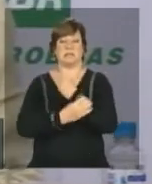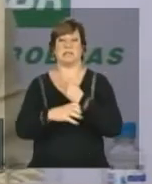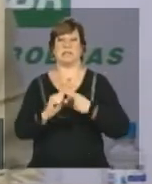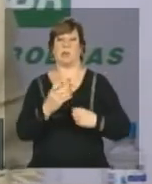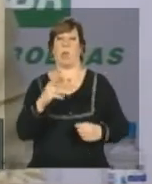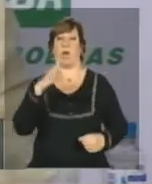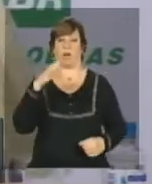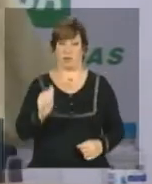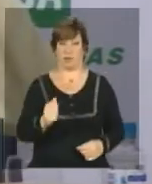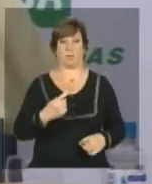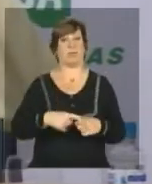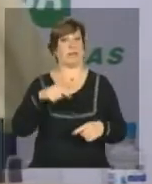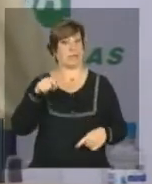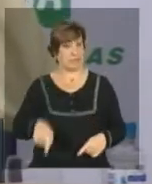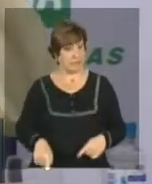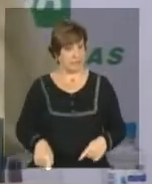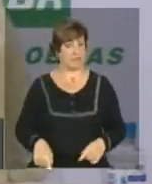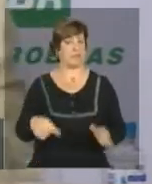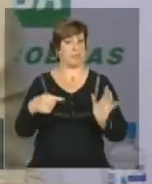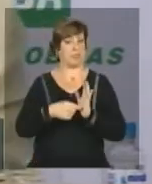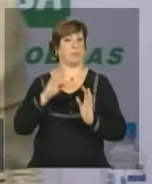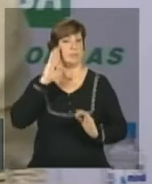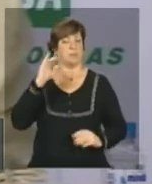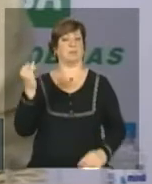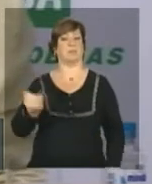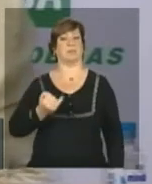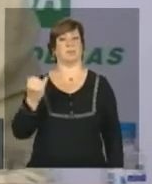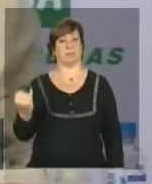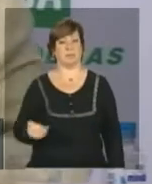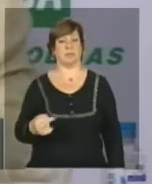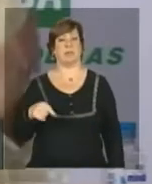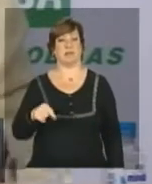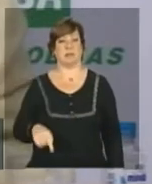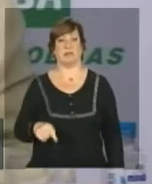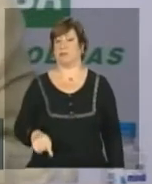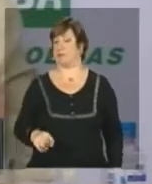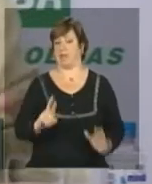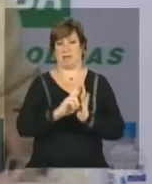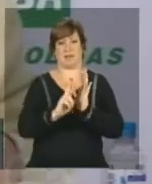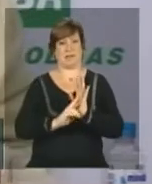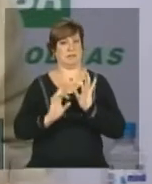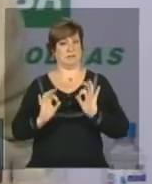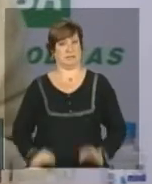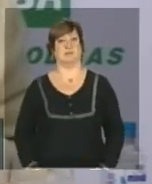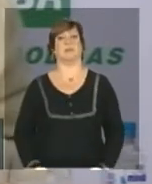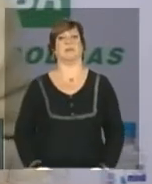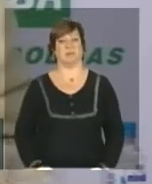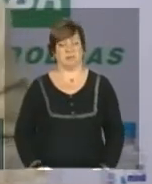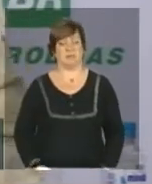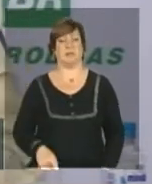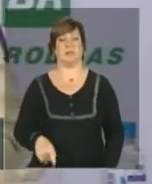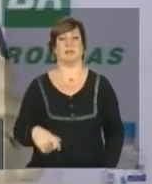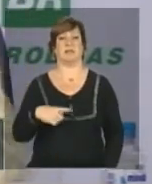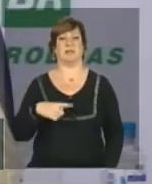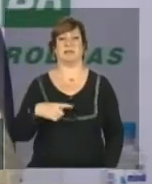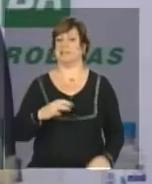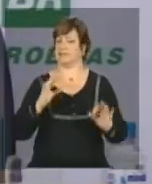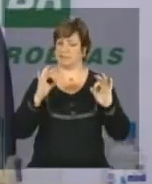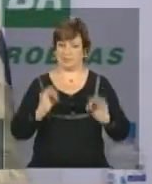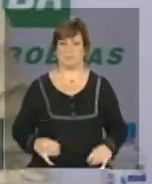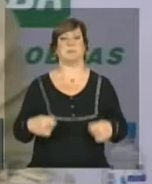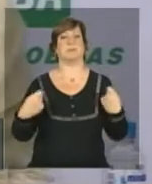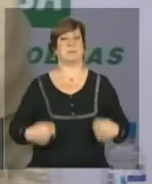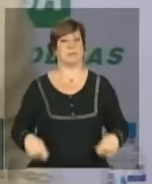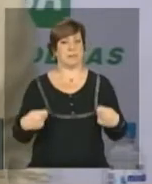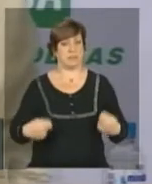ela é uma premissa que já é um condicionante, não é nenhuma premissa, é um fator condicionante